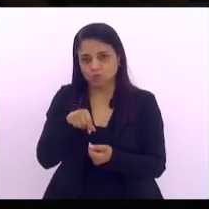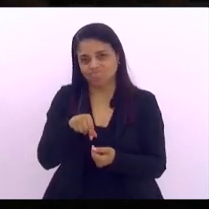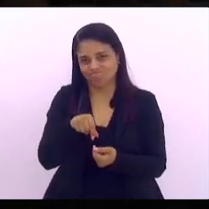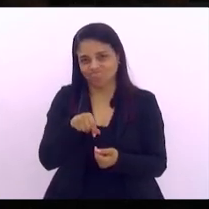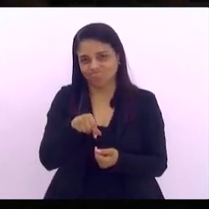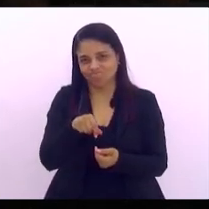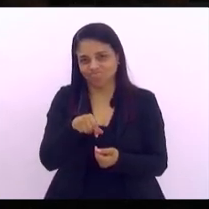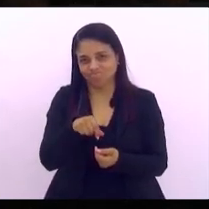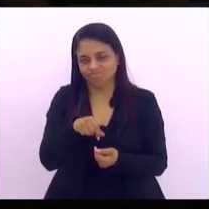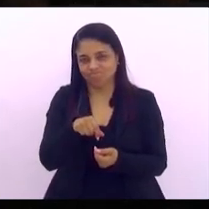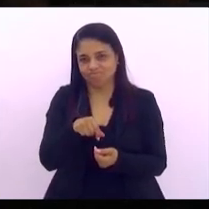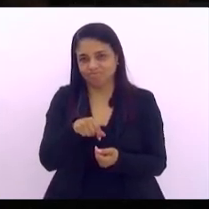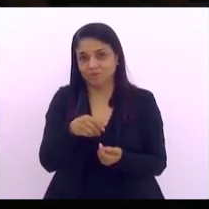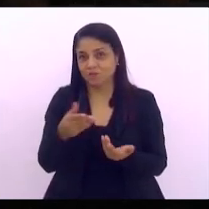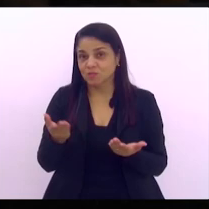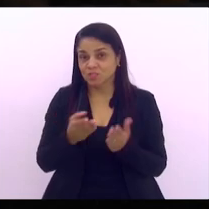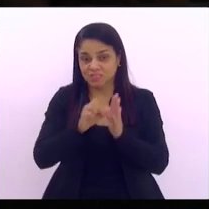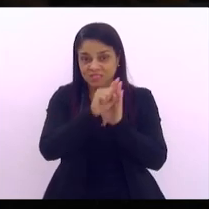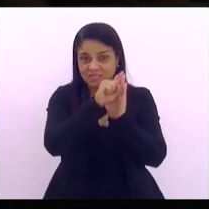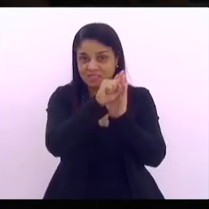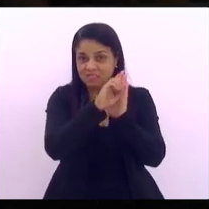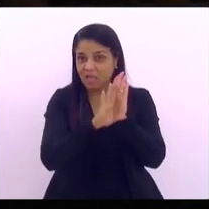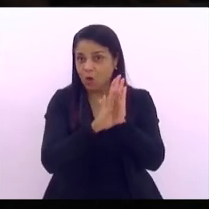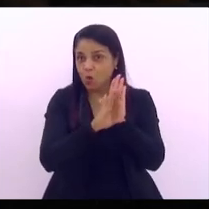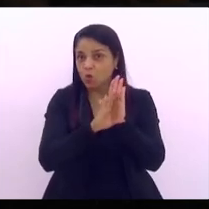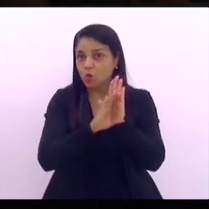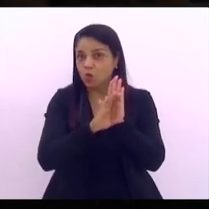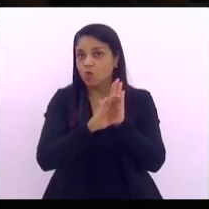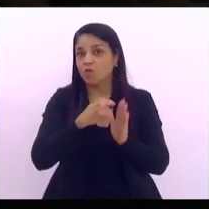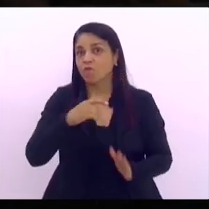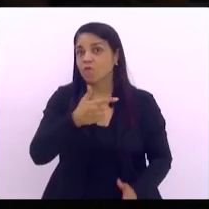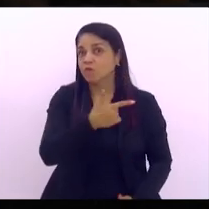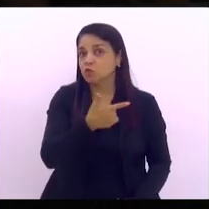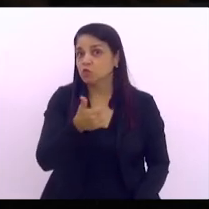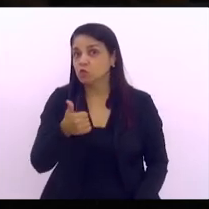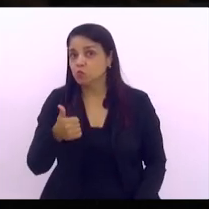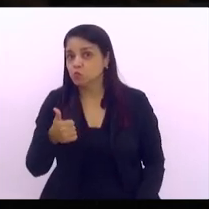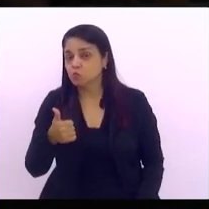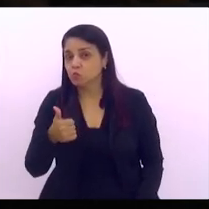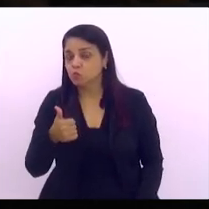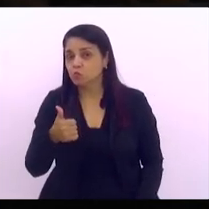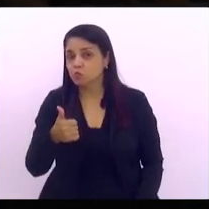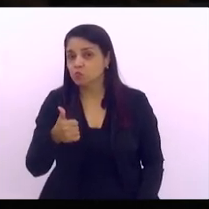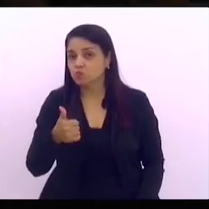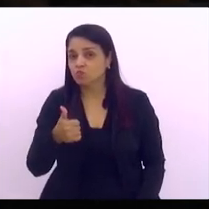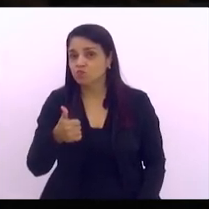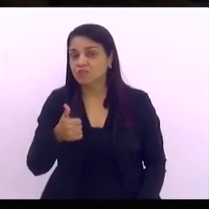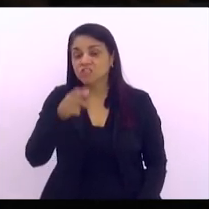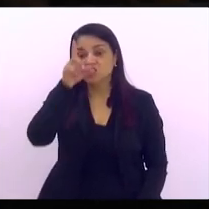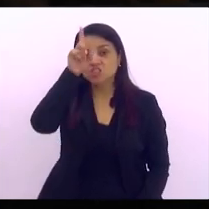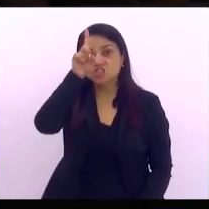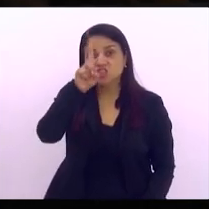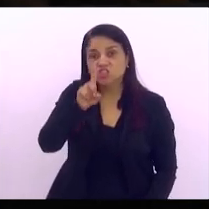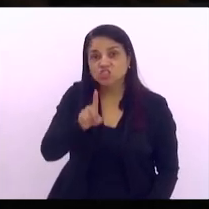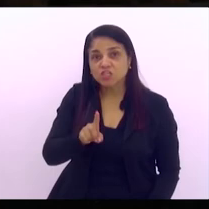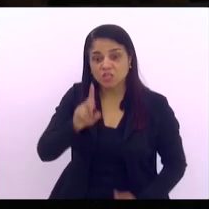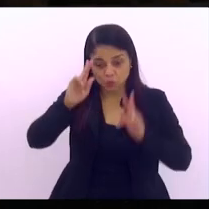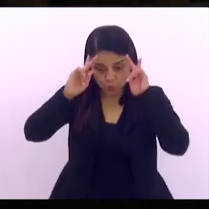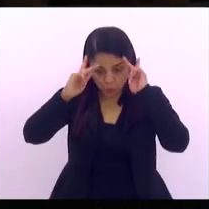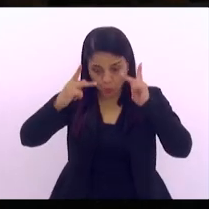Quando a gente está em pleno século XXI, quando falamos aqui em direitos